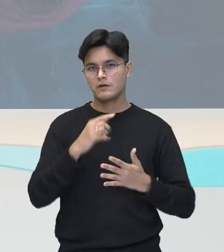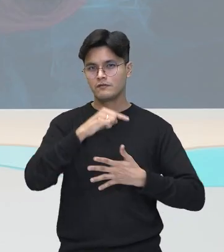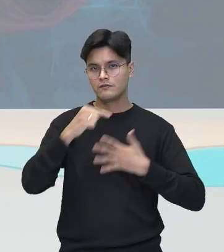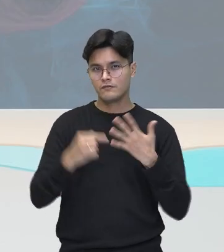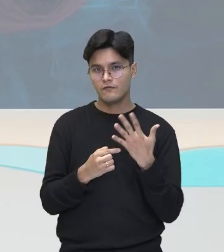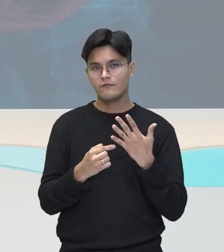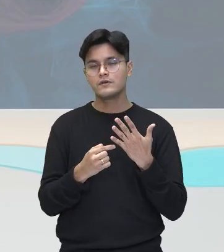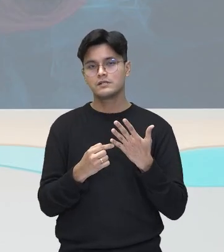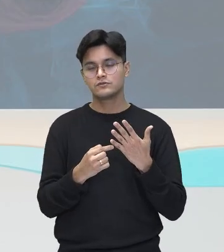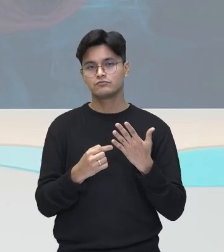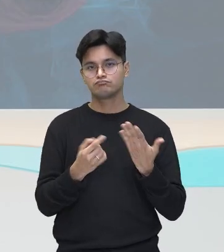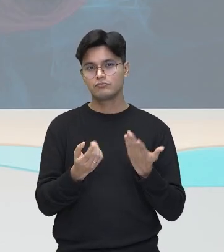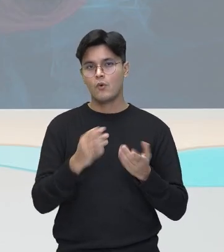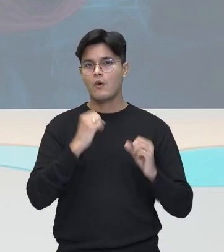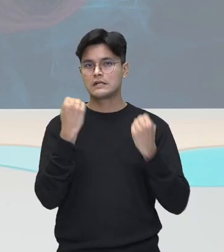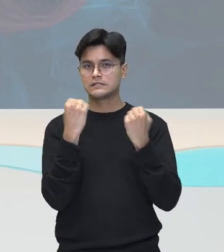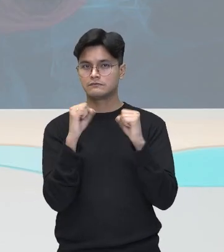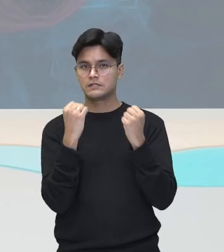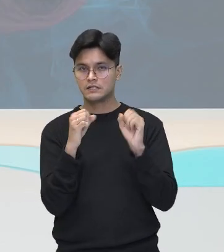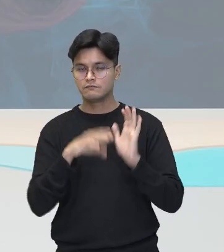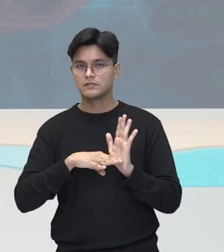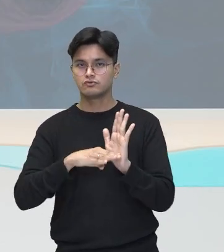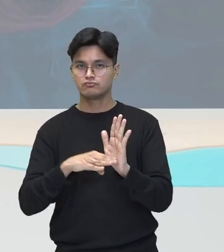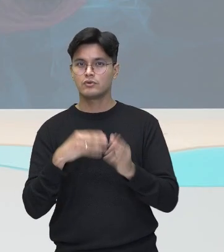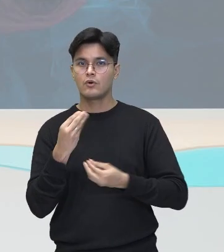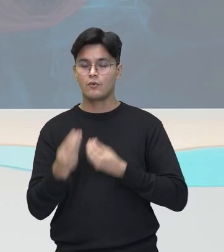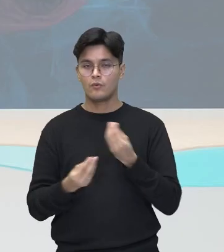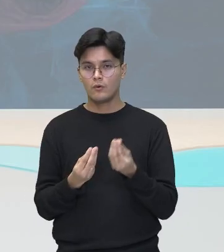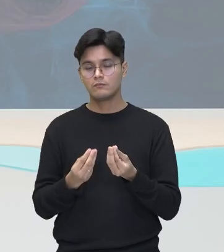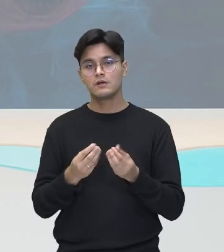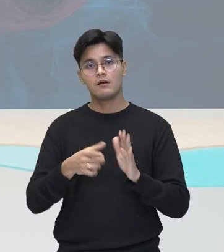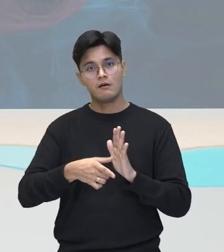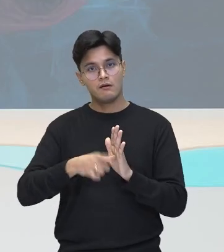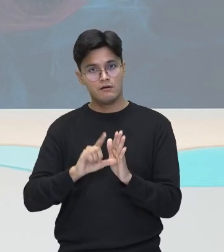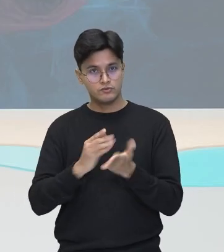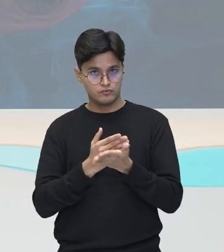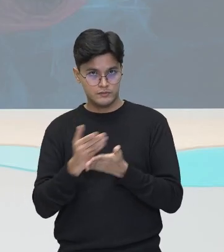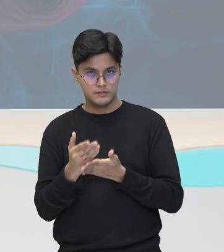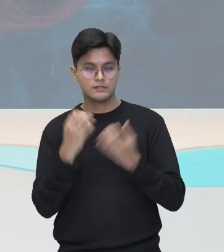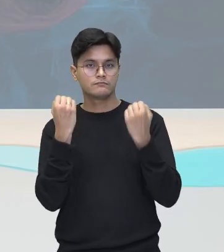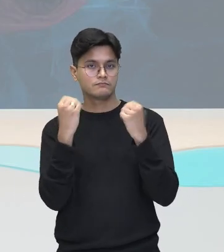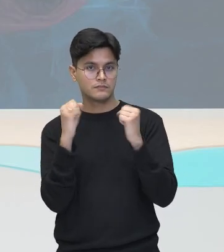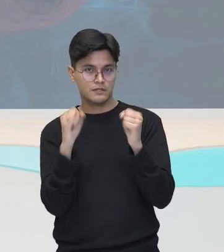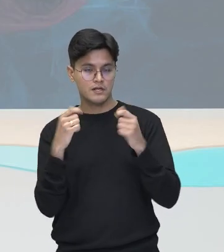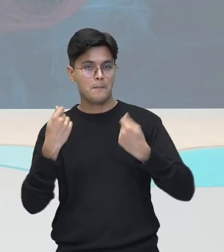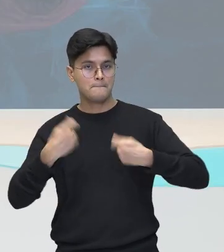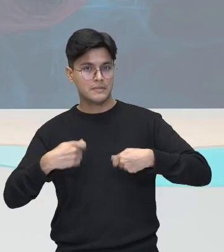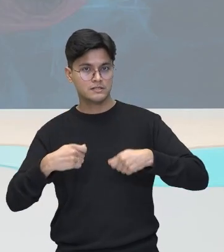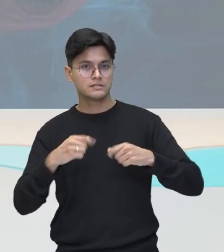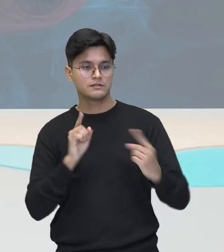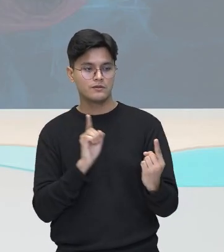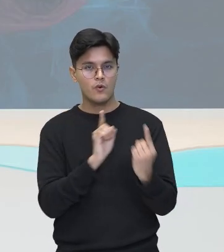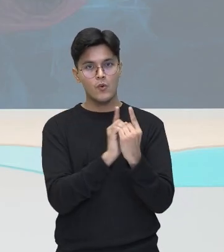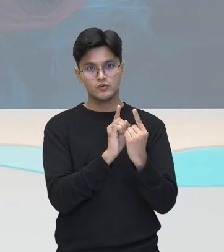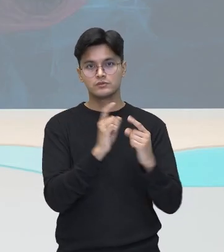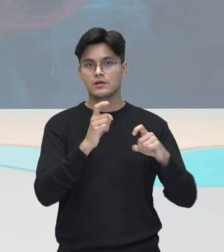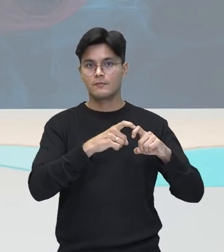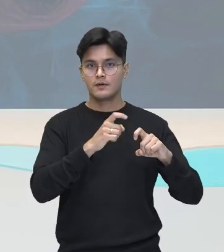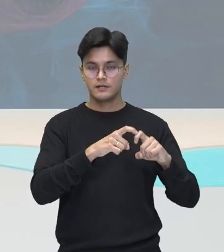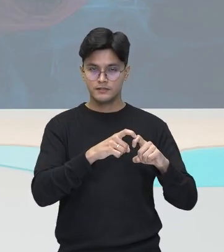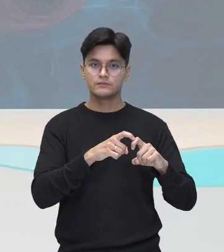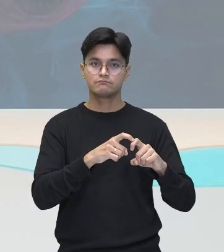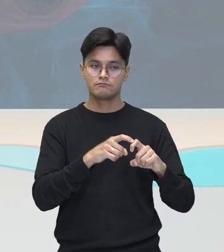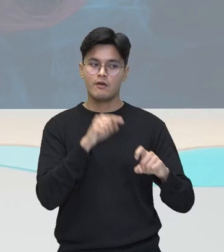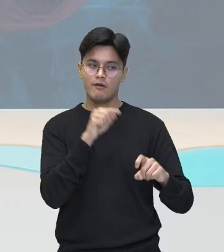serem bastante conhecidos, antes de iniciar qualquer prática, o indivíduo deve consultar um médico para que